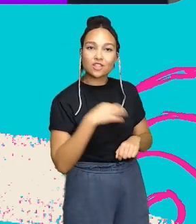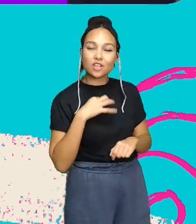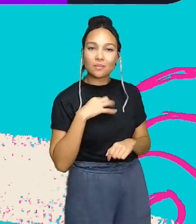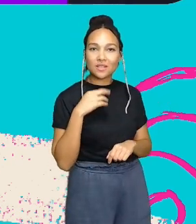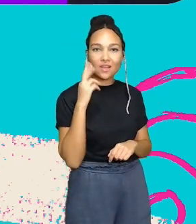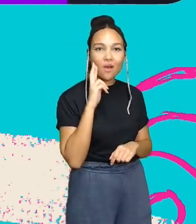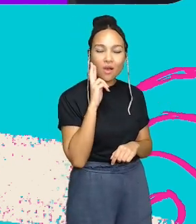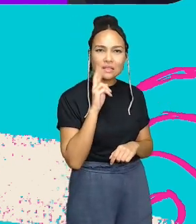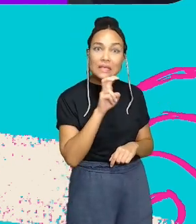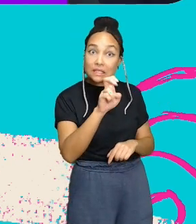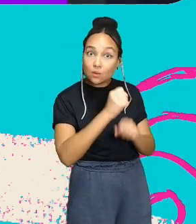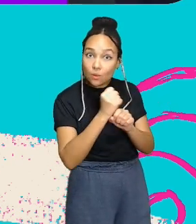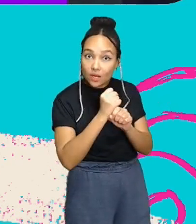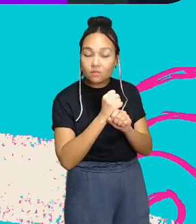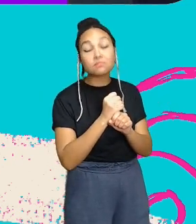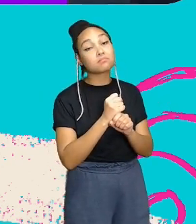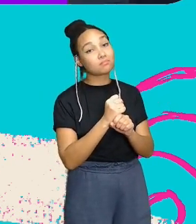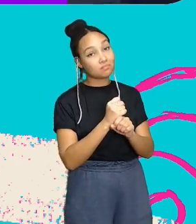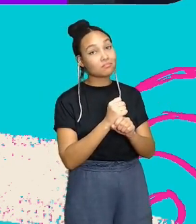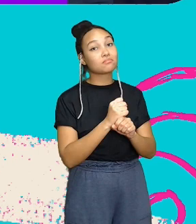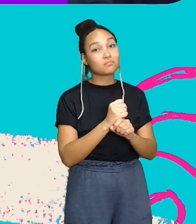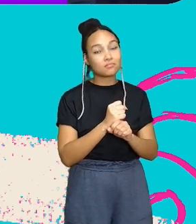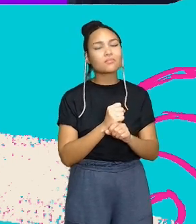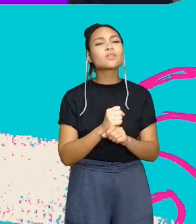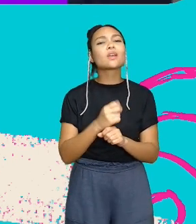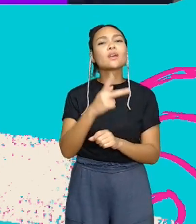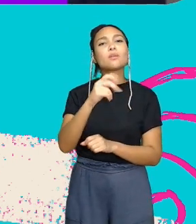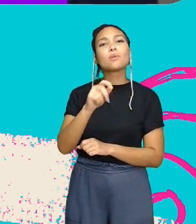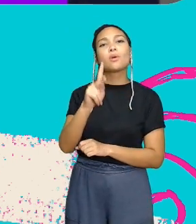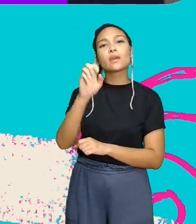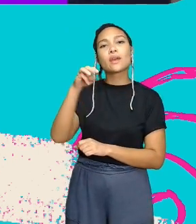anos? E o Pokémon, vocês têm alguma ideia?